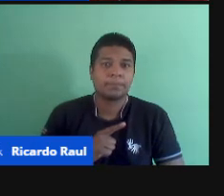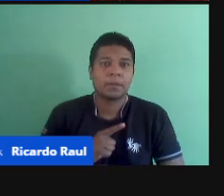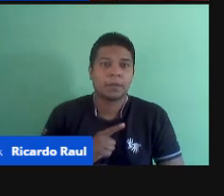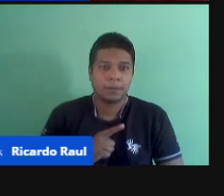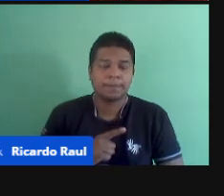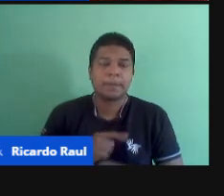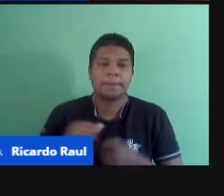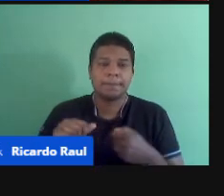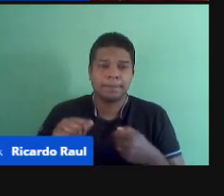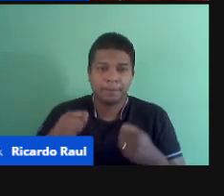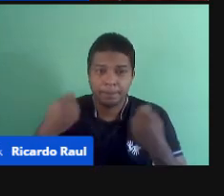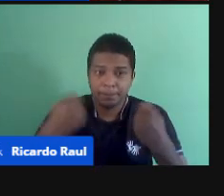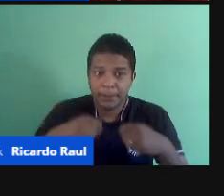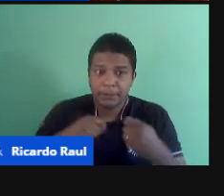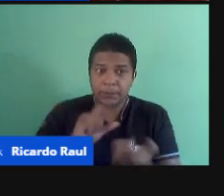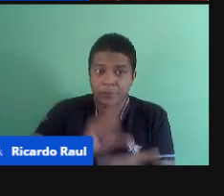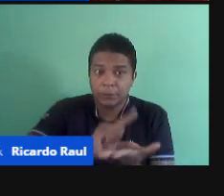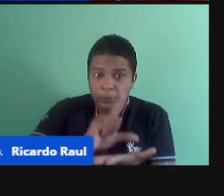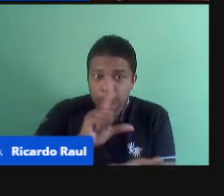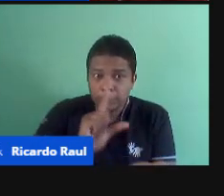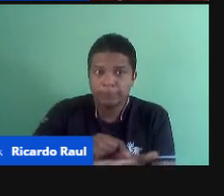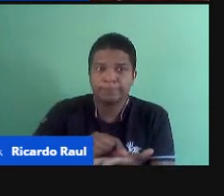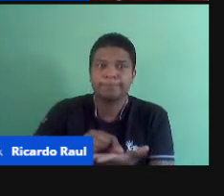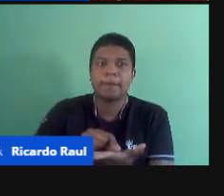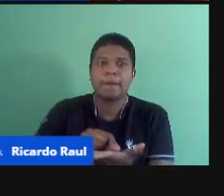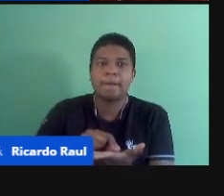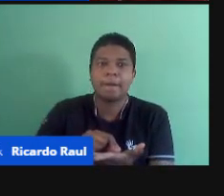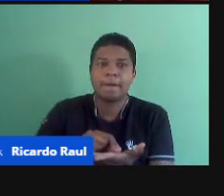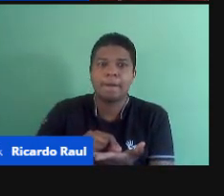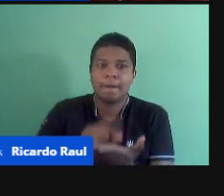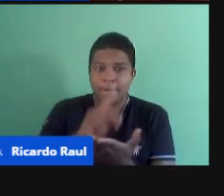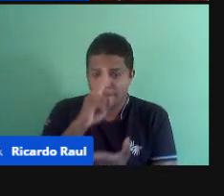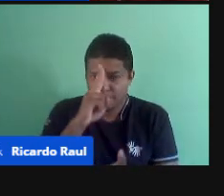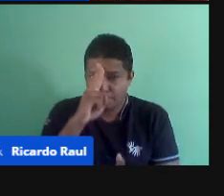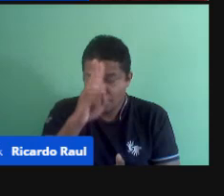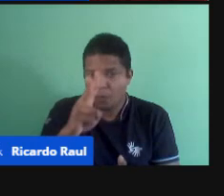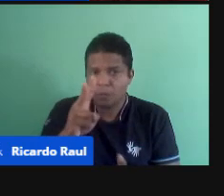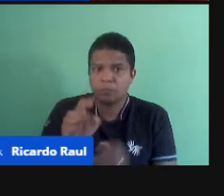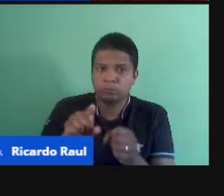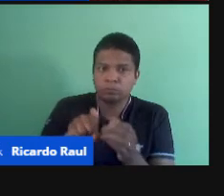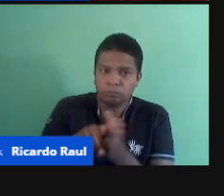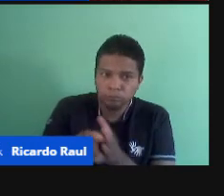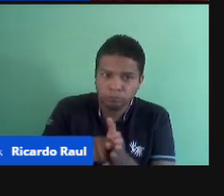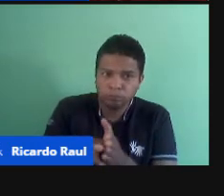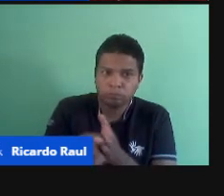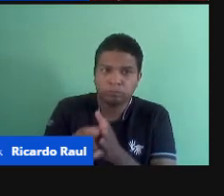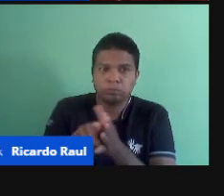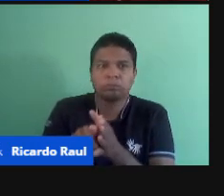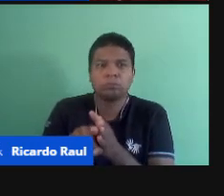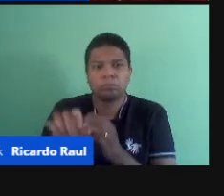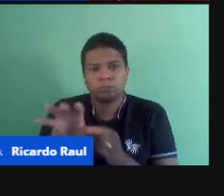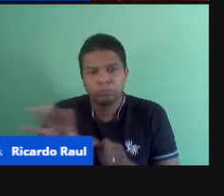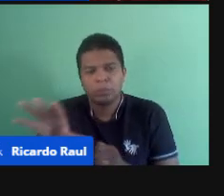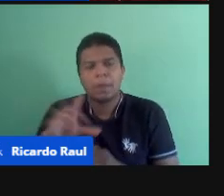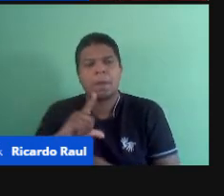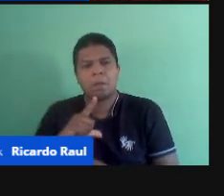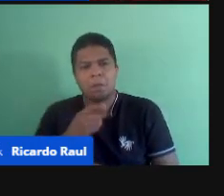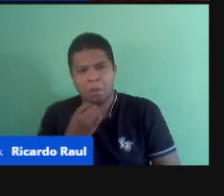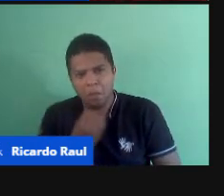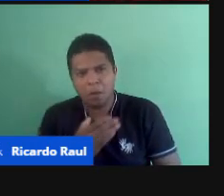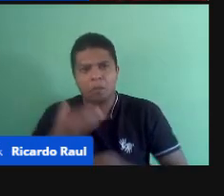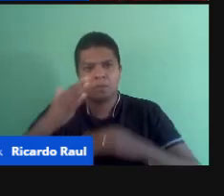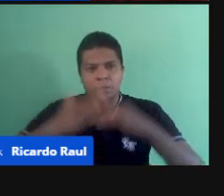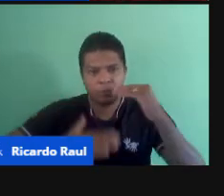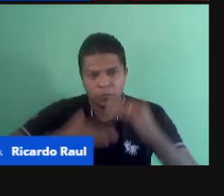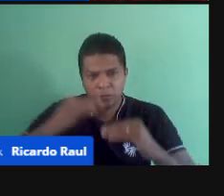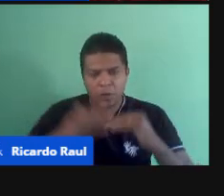científica, né, mais forte. Nós temos bons ambientes de pesquisa, nós temos bons profissionais,